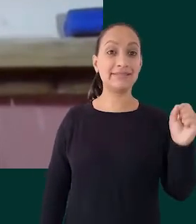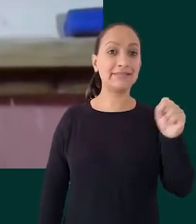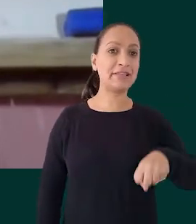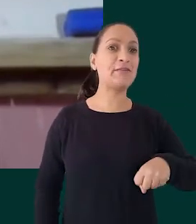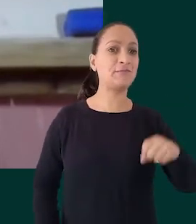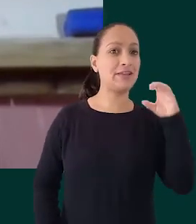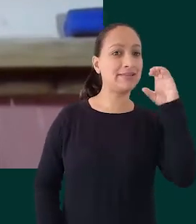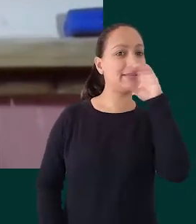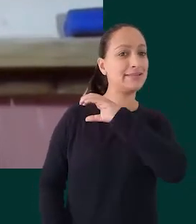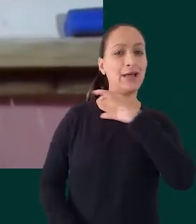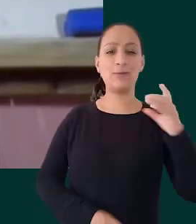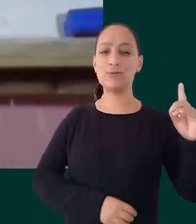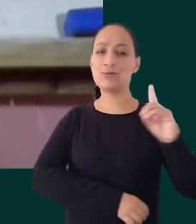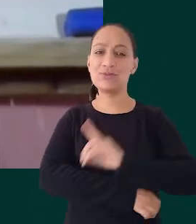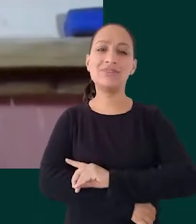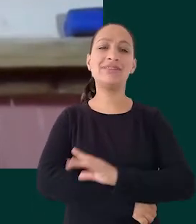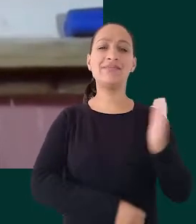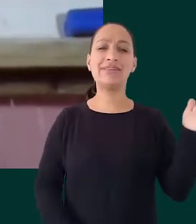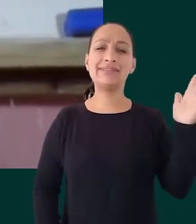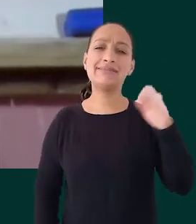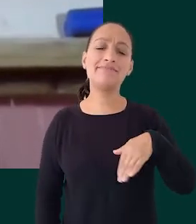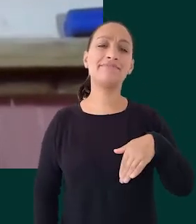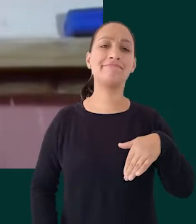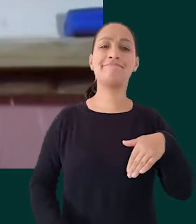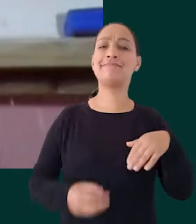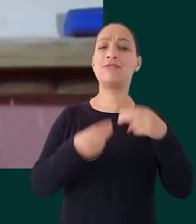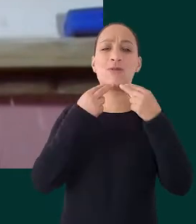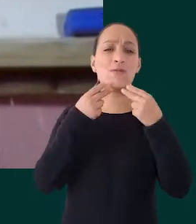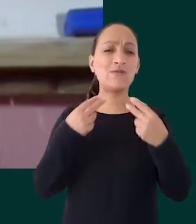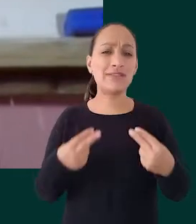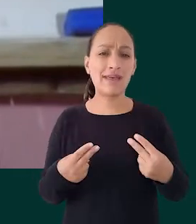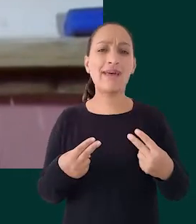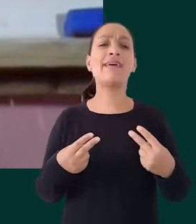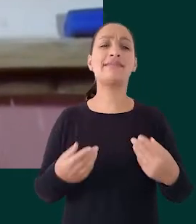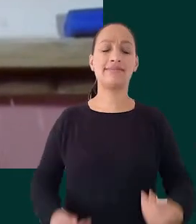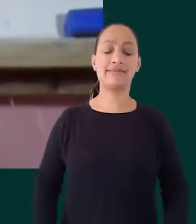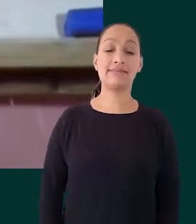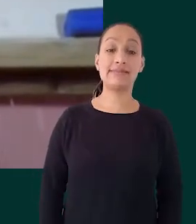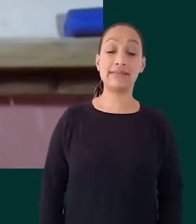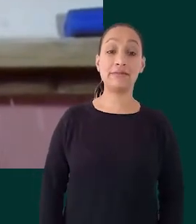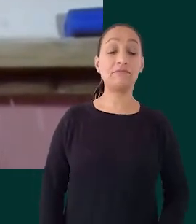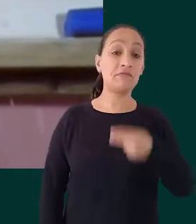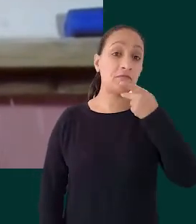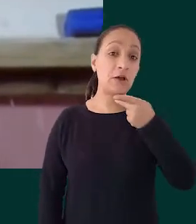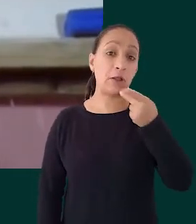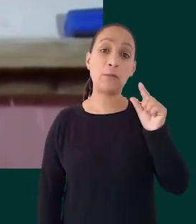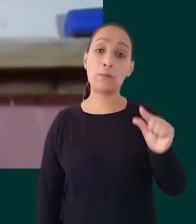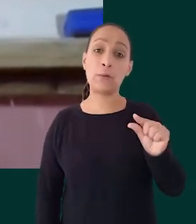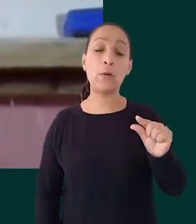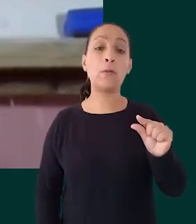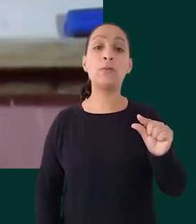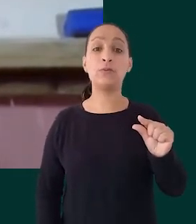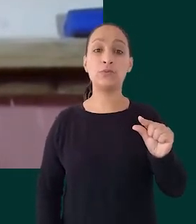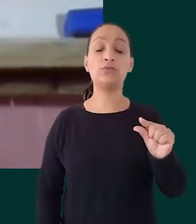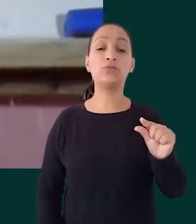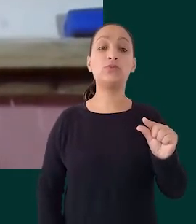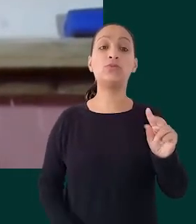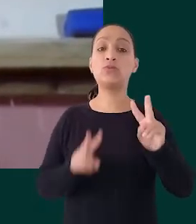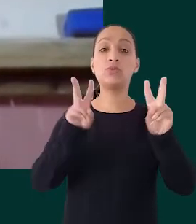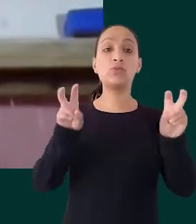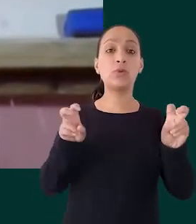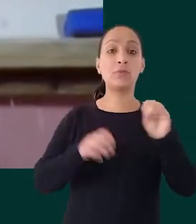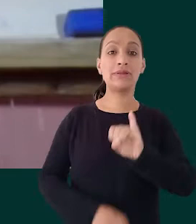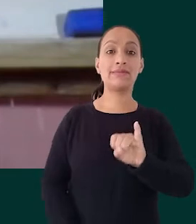esquentar o nosso dia, vai trazer um monte de novidade e falar um pouquinho mais